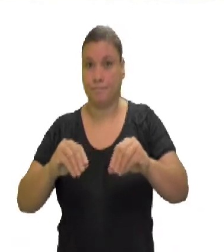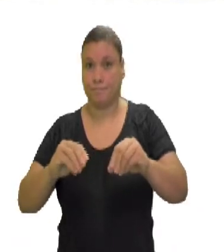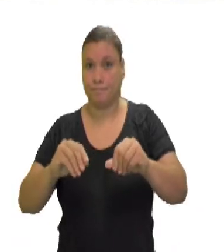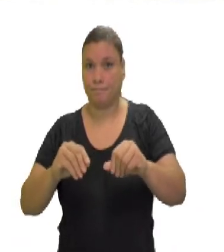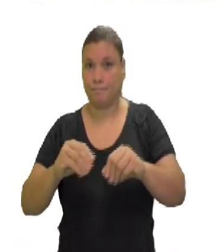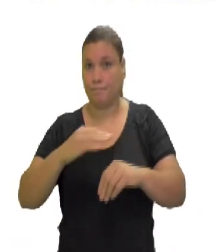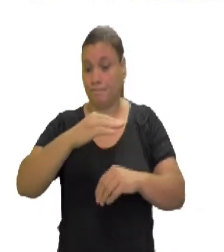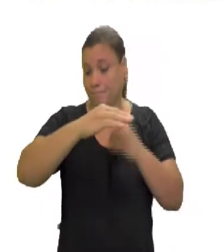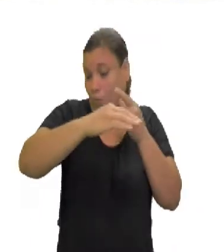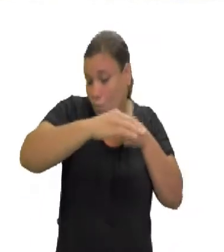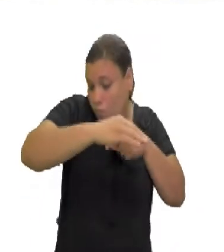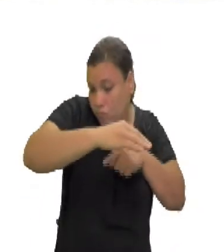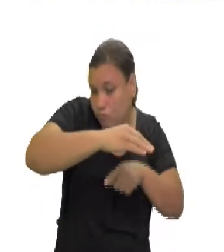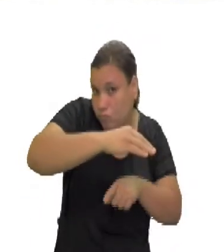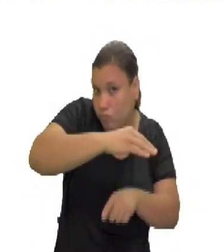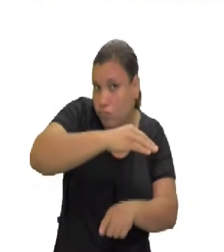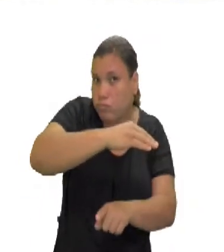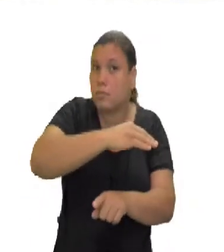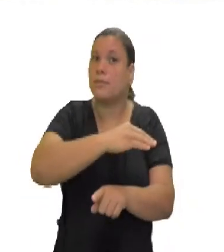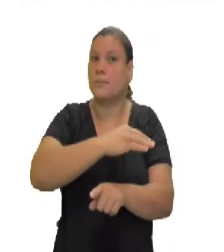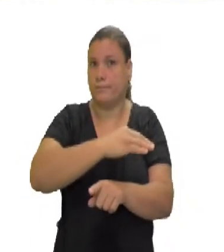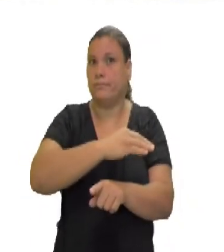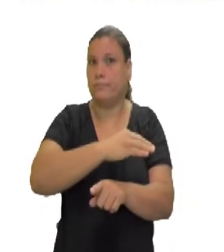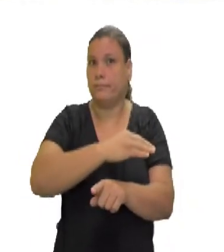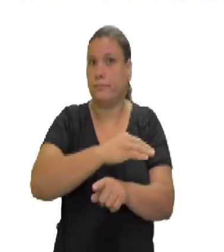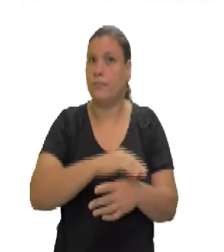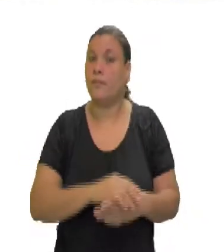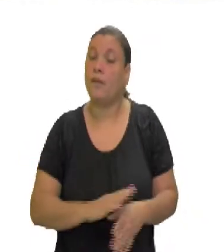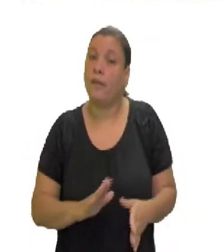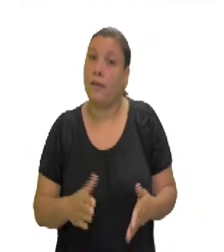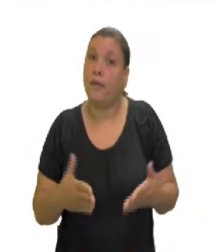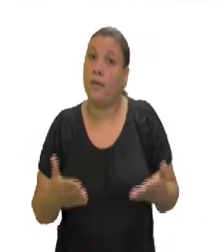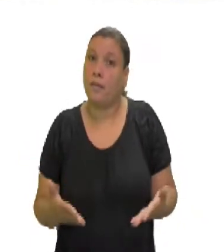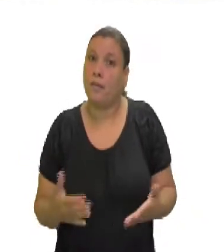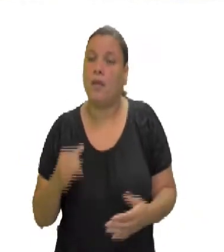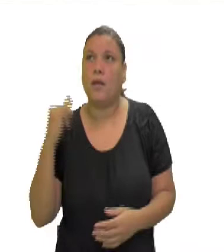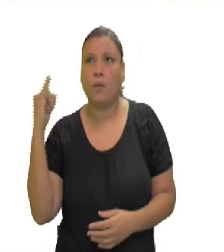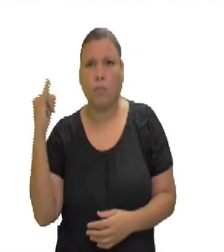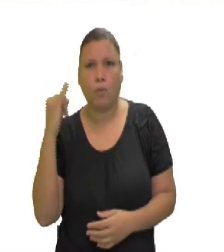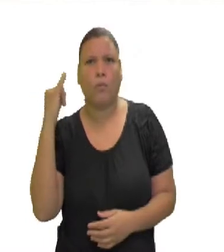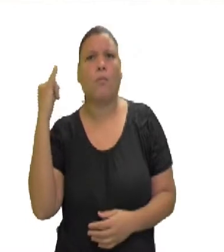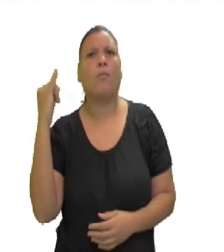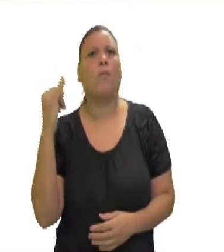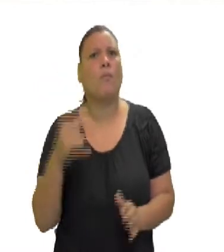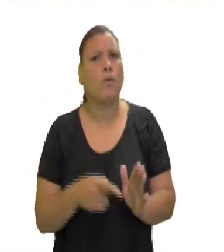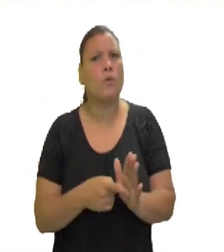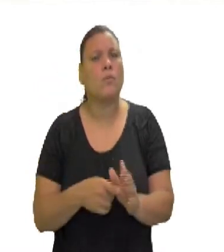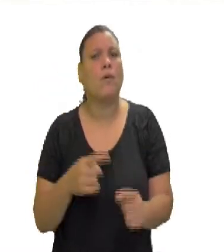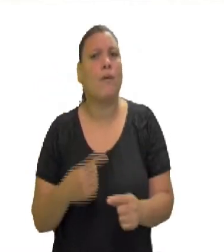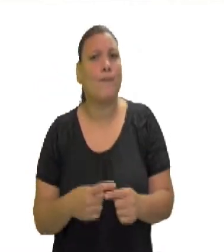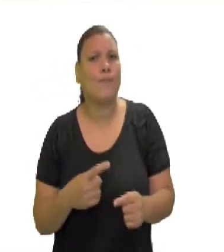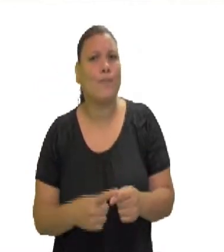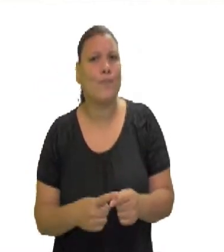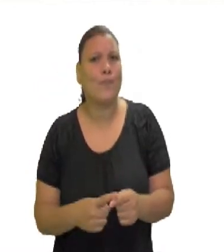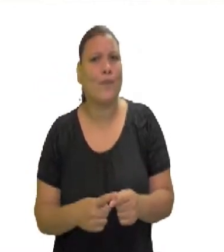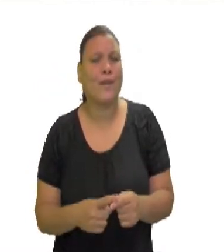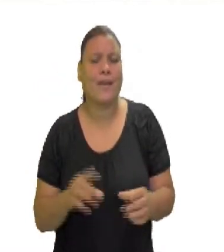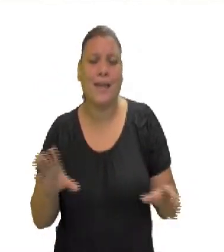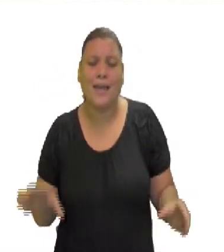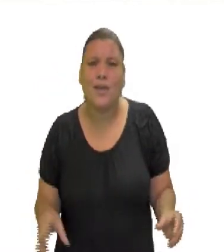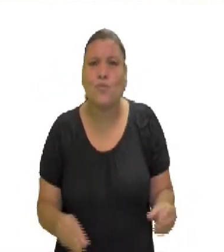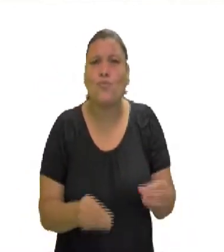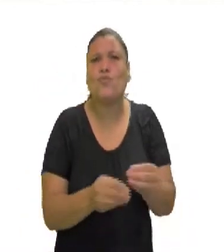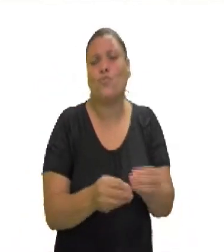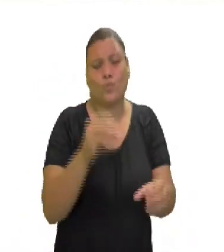nosso país, como foi em uma parte também lá na parte do Brasil colônia. Lembra que Portugal